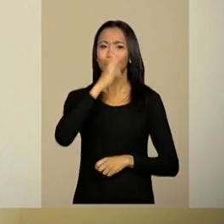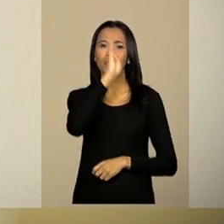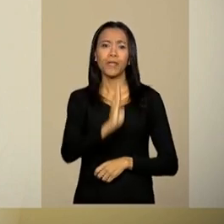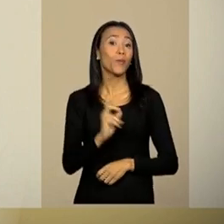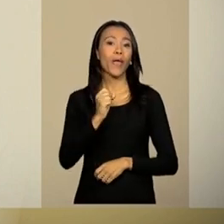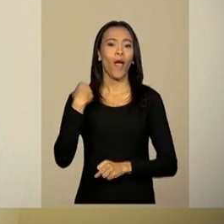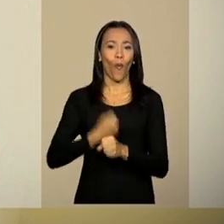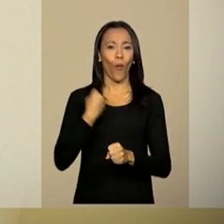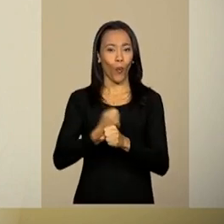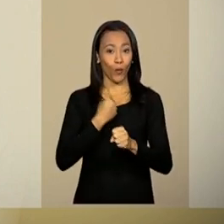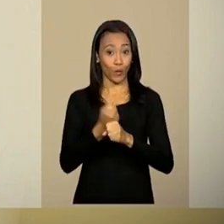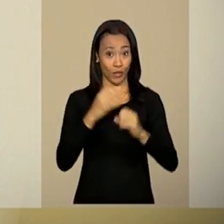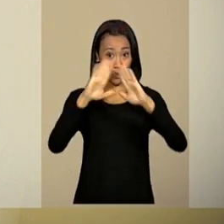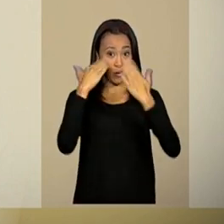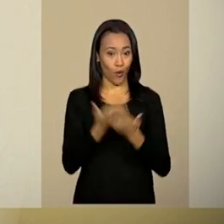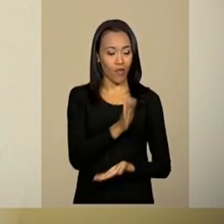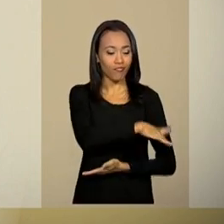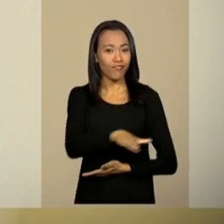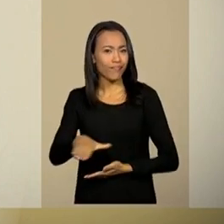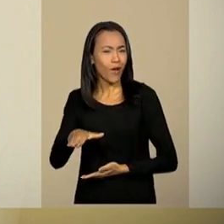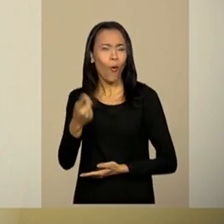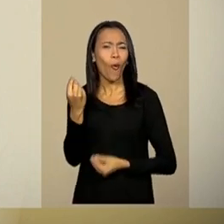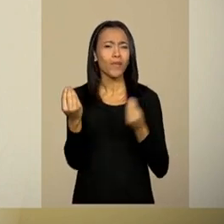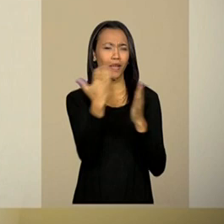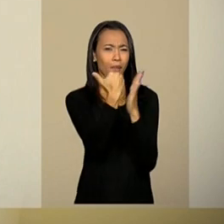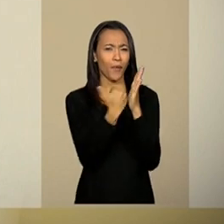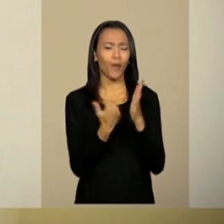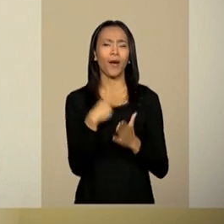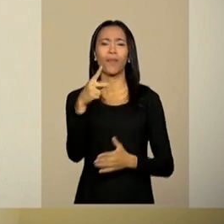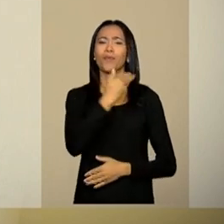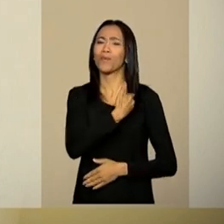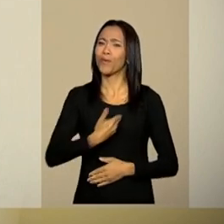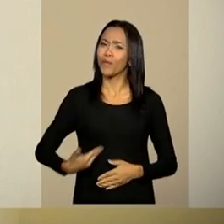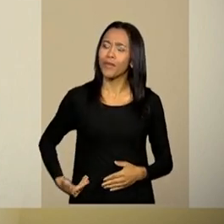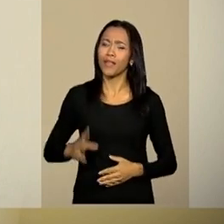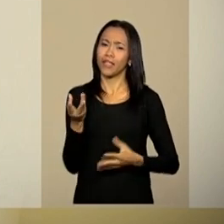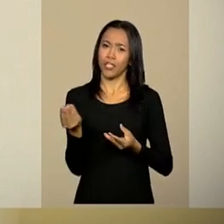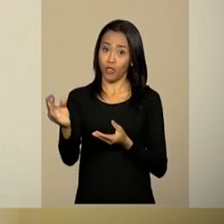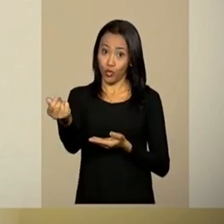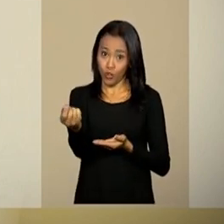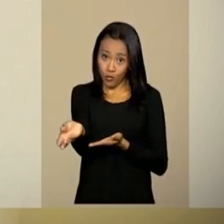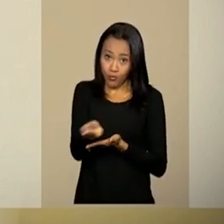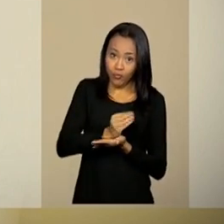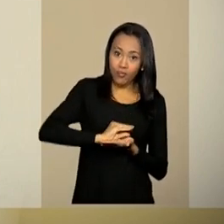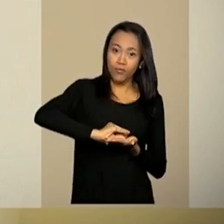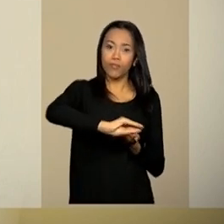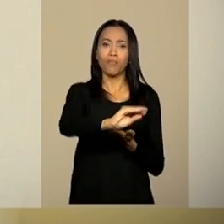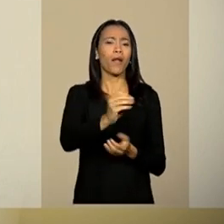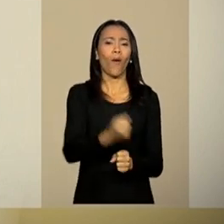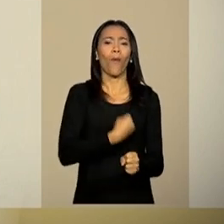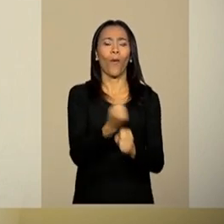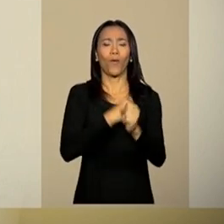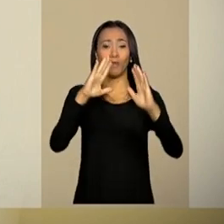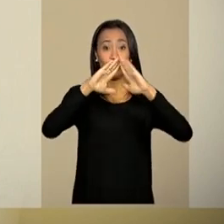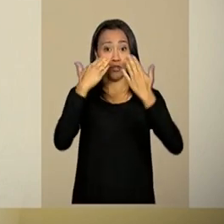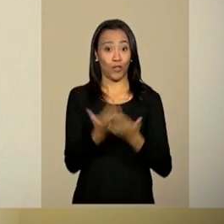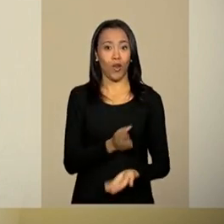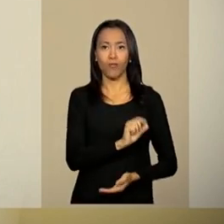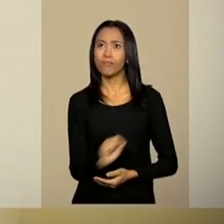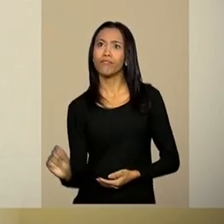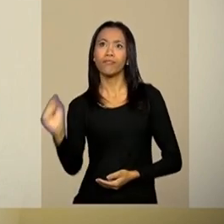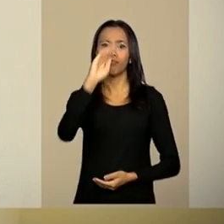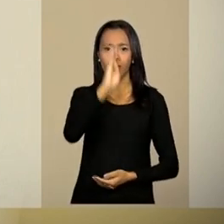que é a construção de crees como é que está aquele programa do governo da senhora que coloca recursos do oramento para construção de crees pelo país